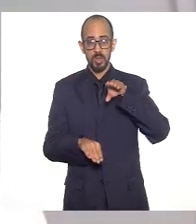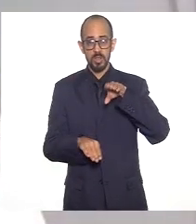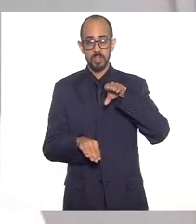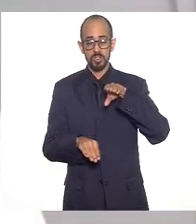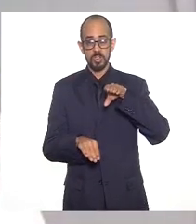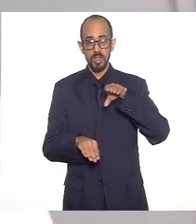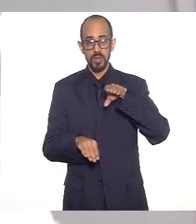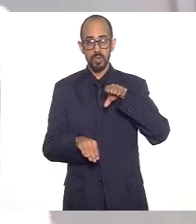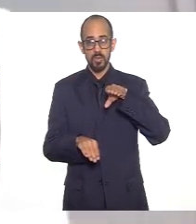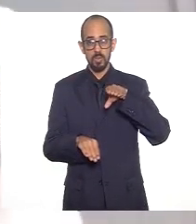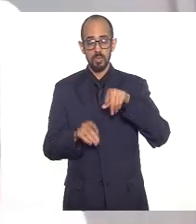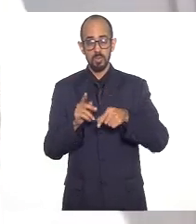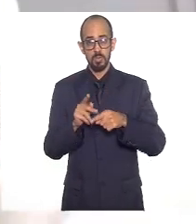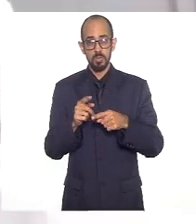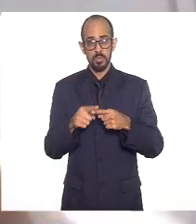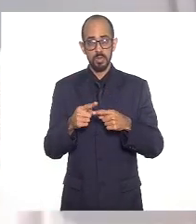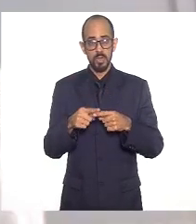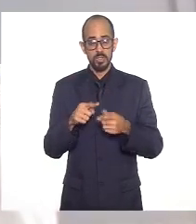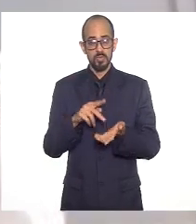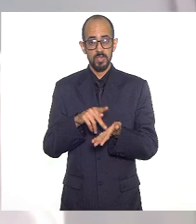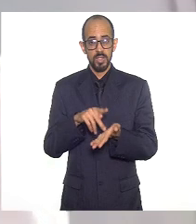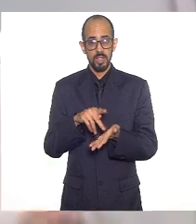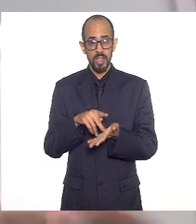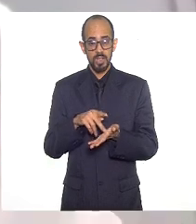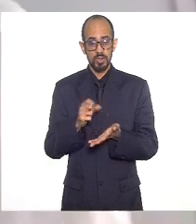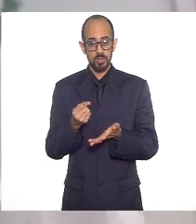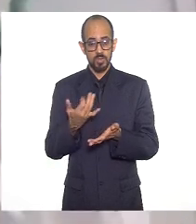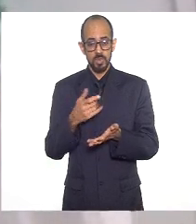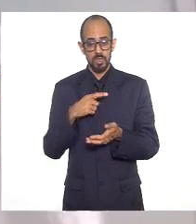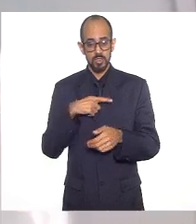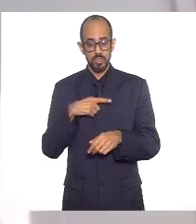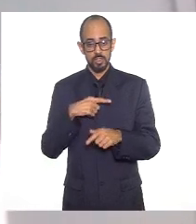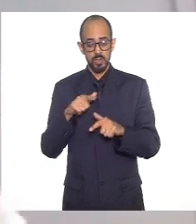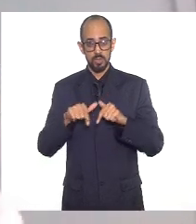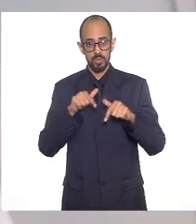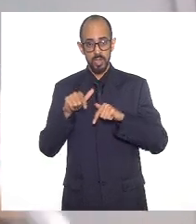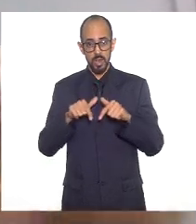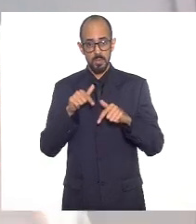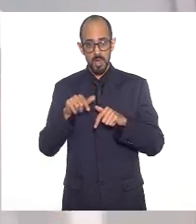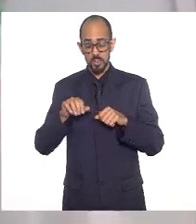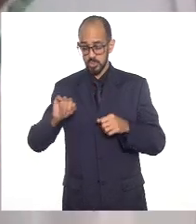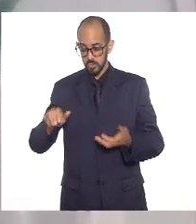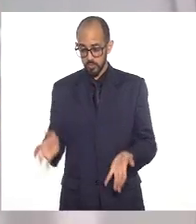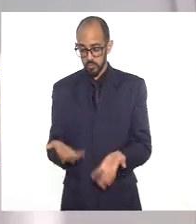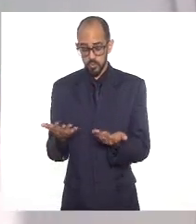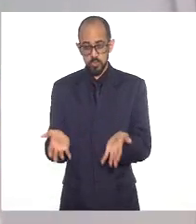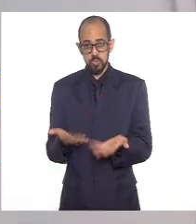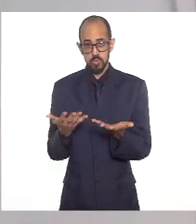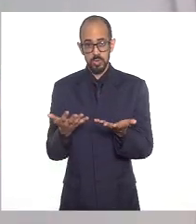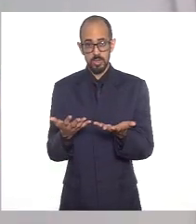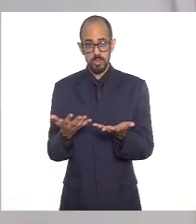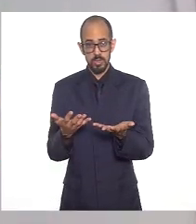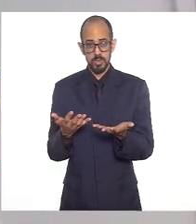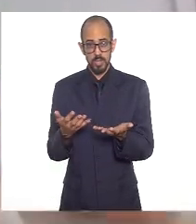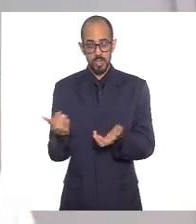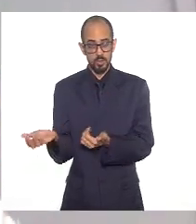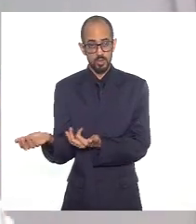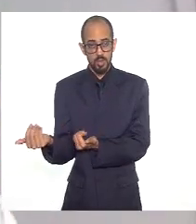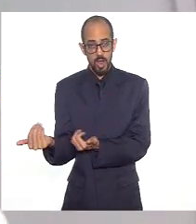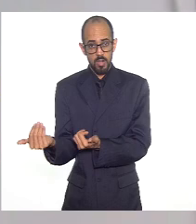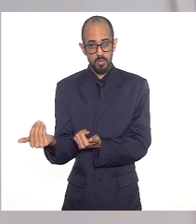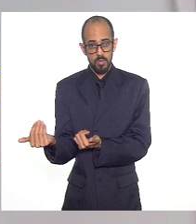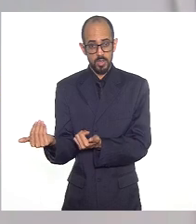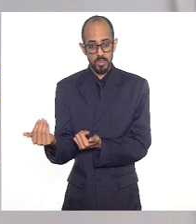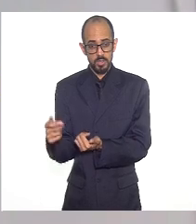Porque, efetivamente, quando a gente trabalha em oportunizar a nossa juventude, em fortalecer os territórios, é dessa